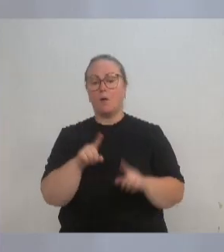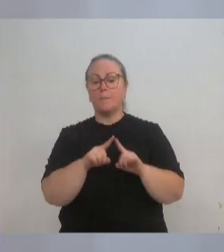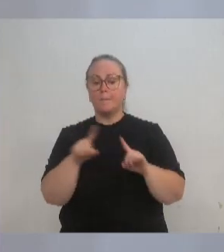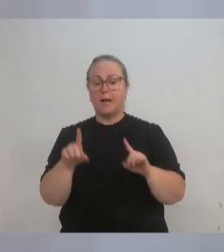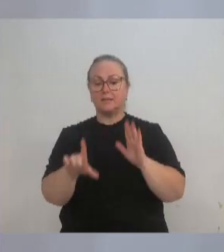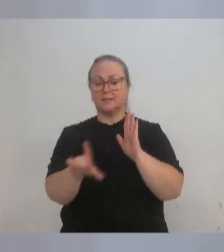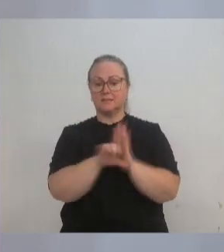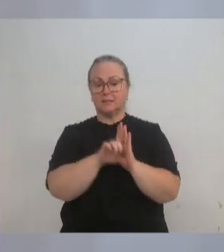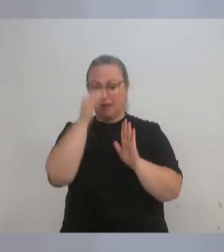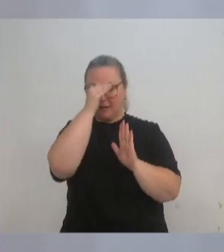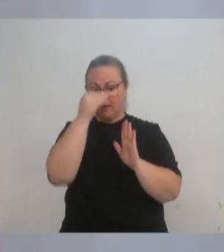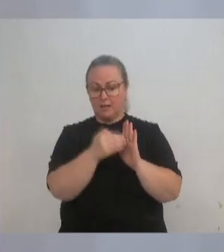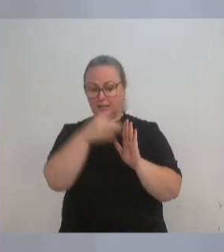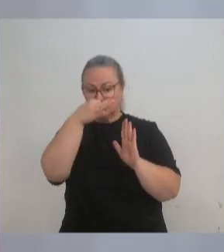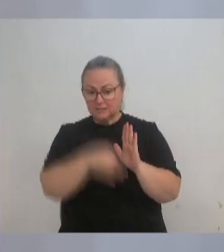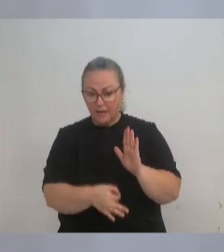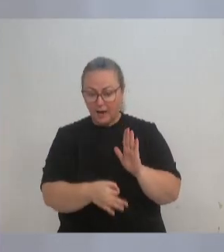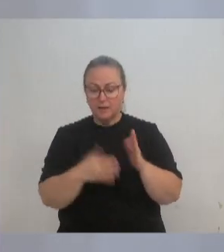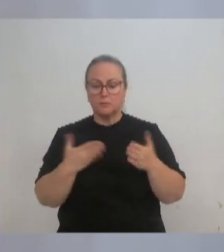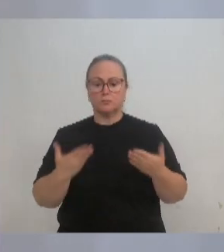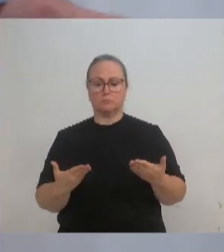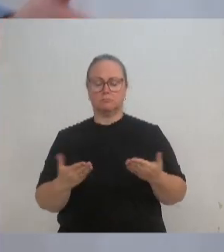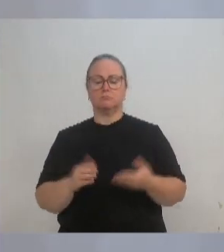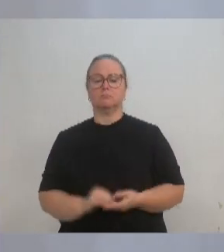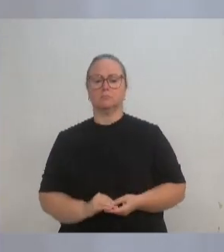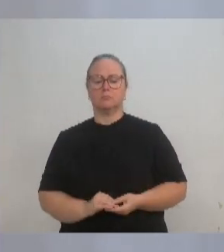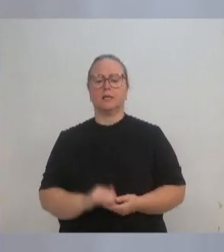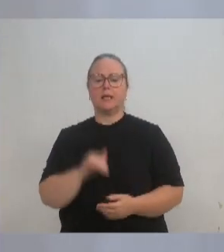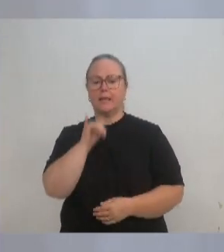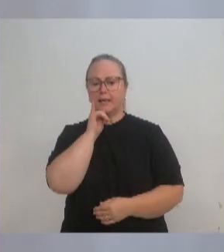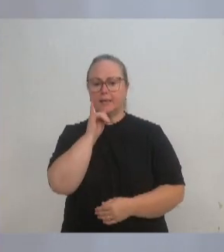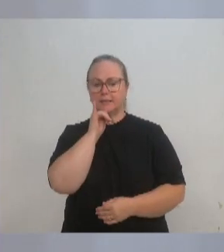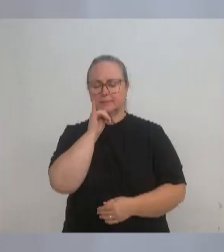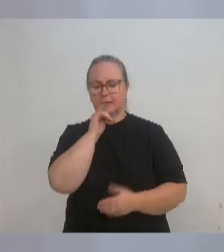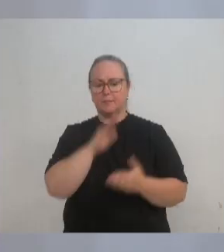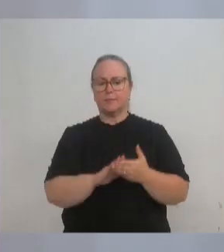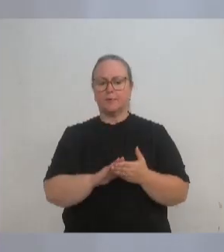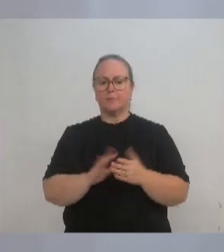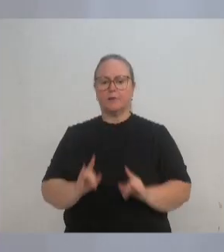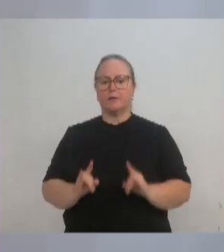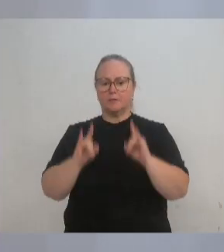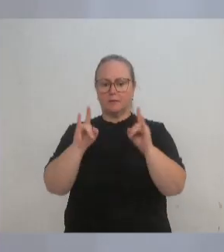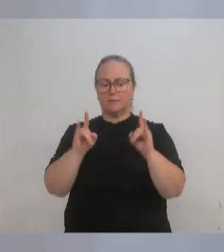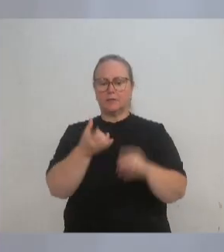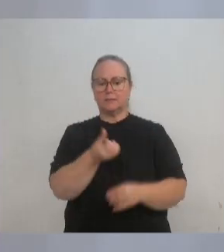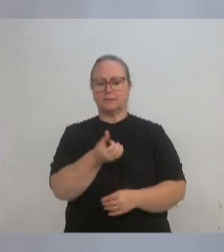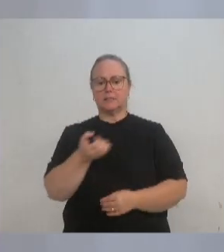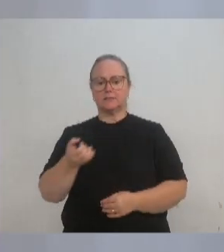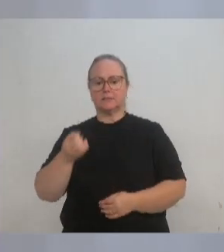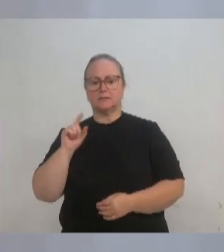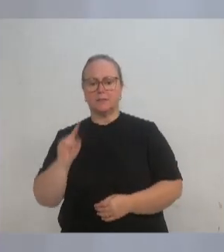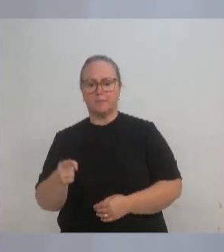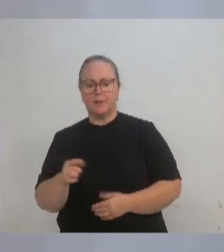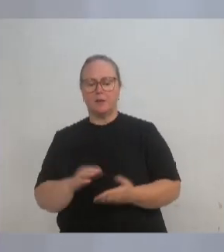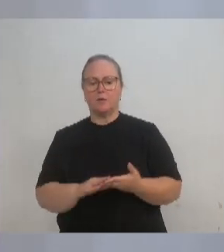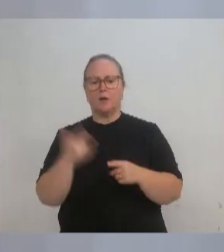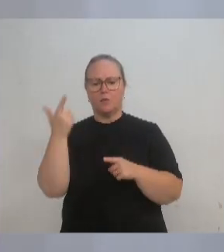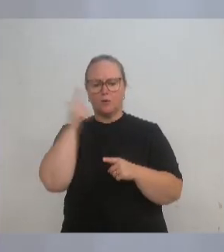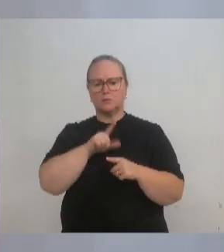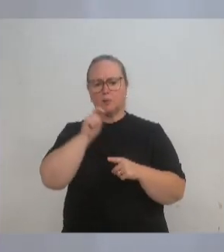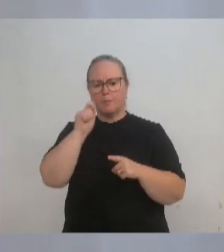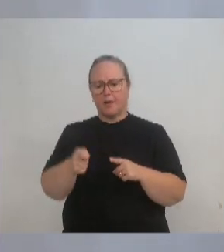de uma legalidade, ora, vejam, se tem um apartamento por 600 mil, eu consigo pagar 500 mil, por que eu não posso pagar em cima